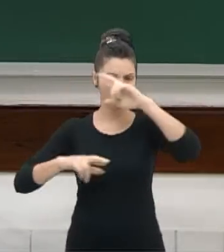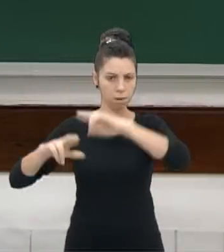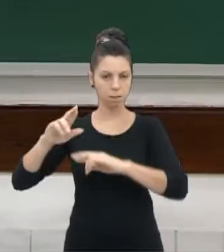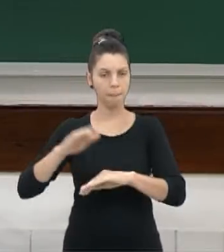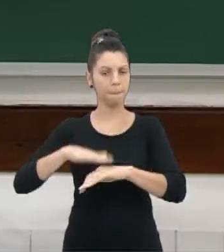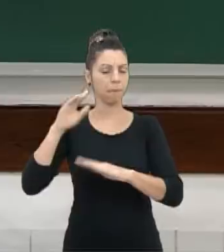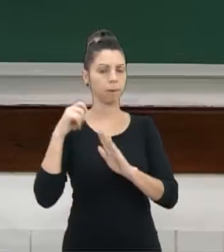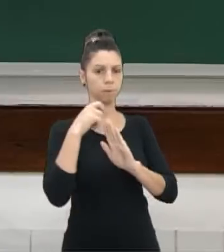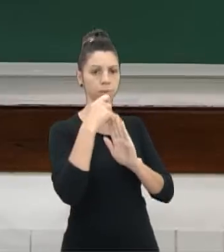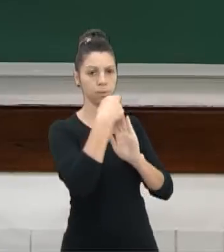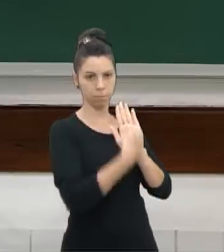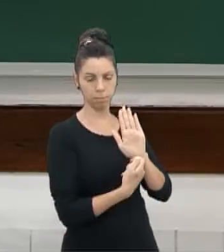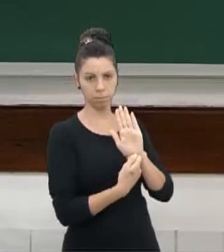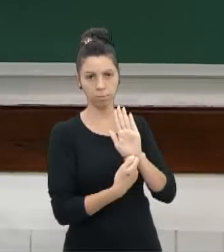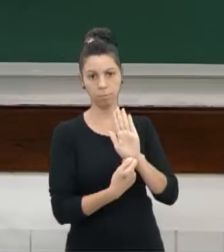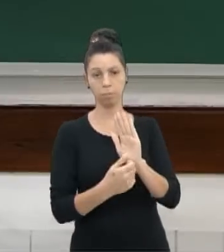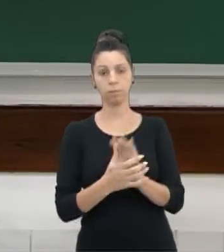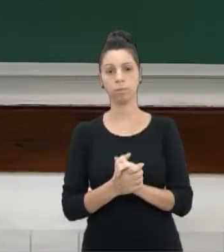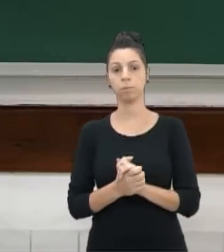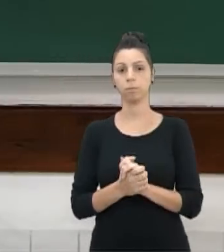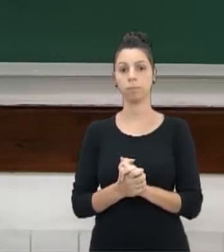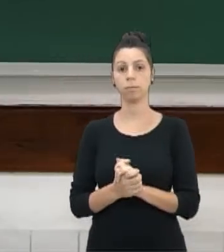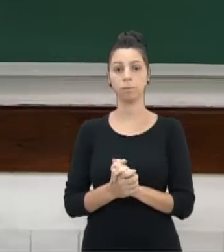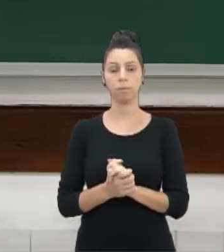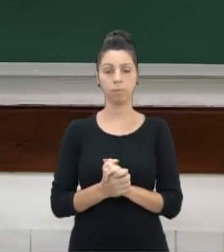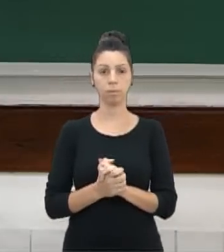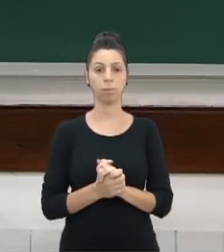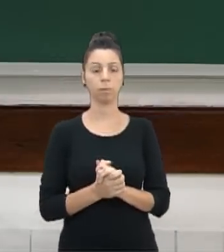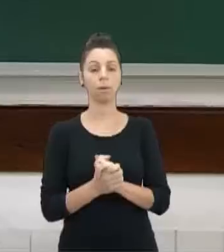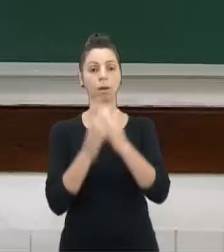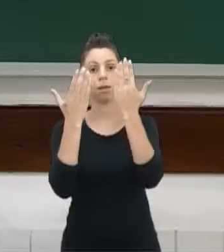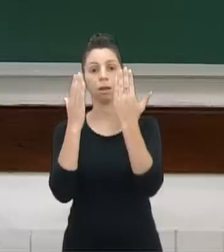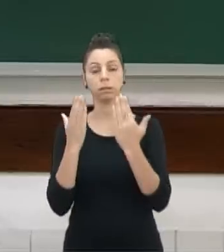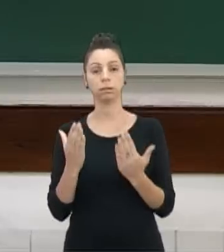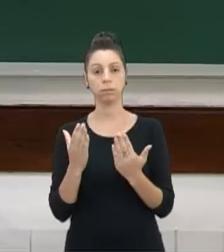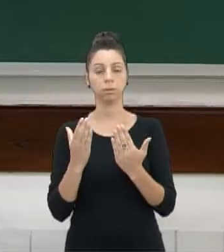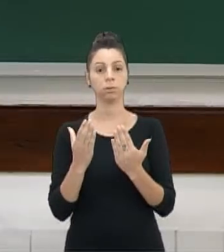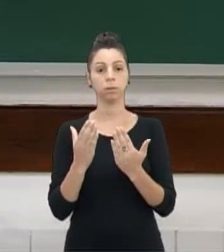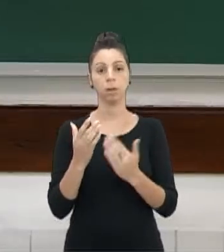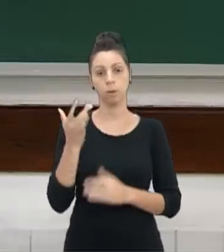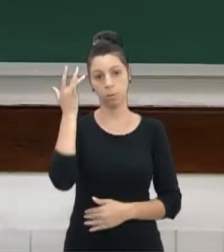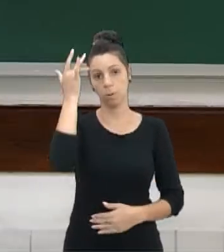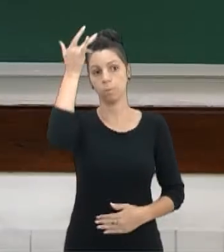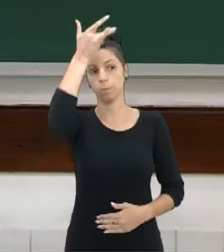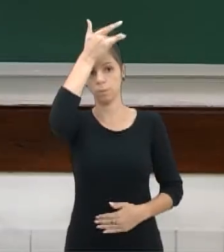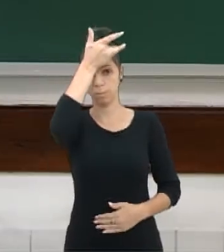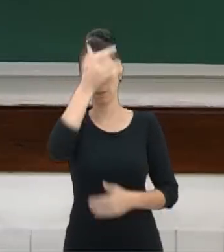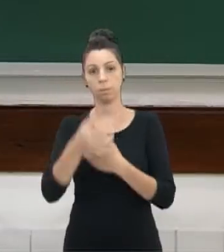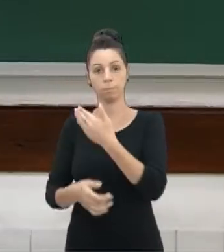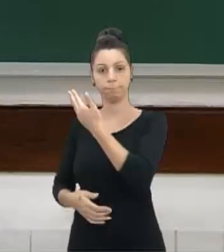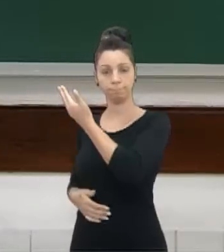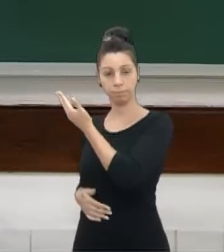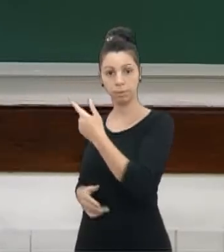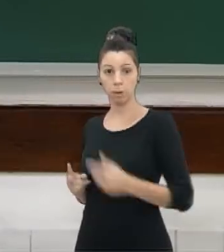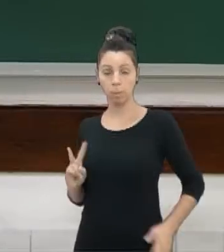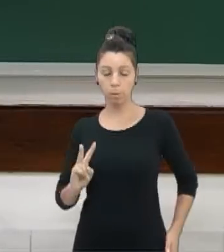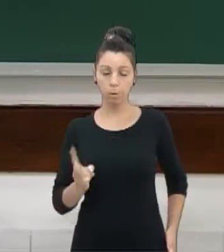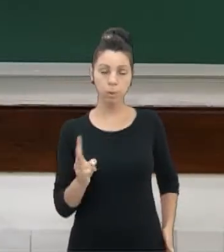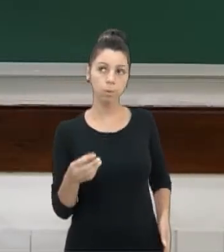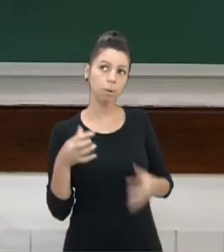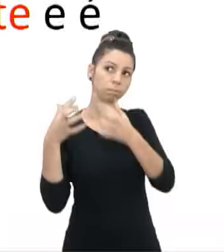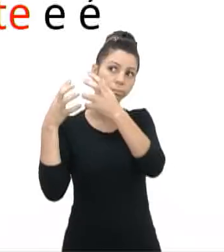mas voltando para qual folder? O folder que a gente analisou a aula passada, que é sobre saúde mental, que eu coloquei aqui para a gente continuar a